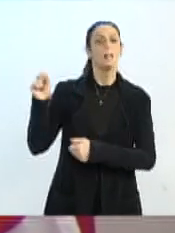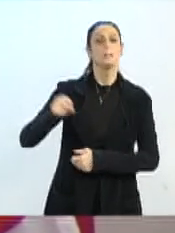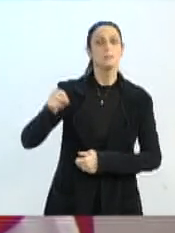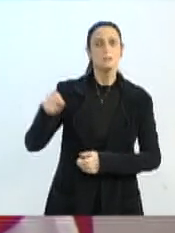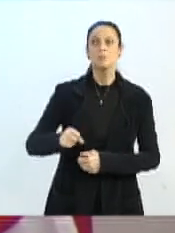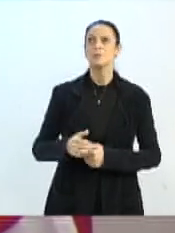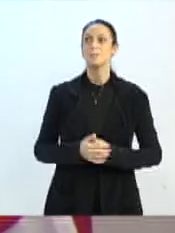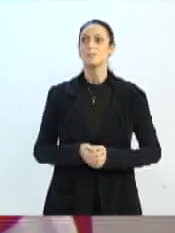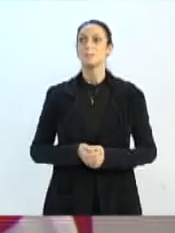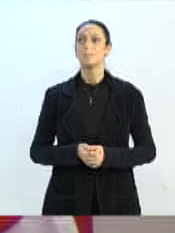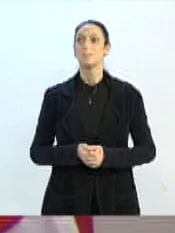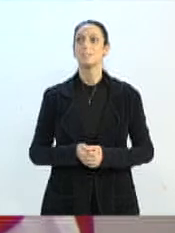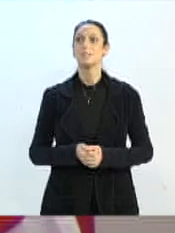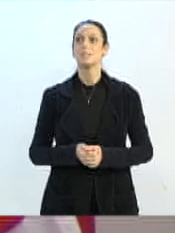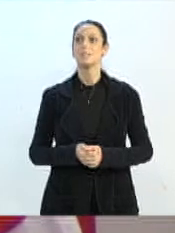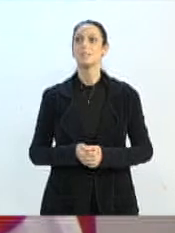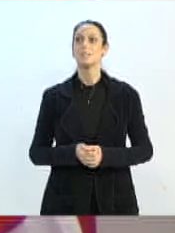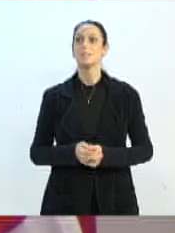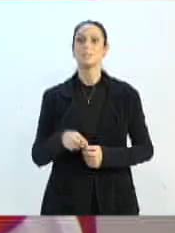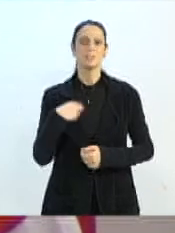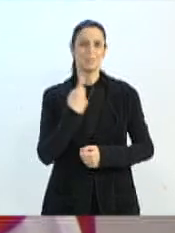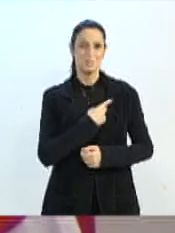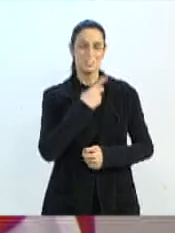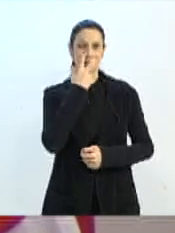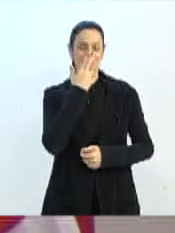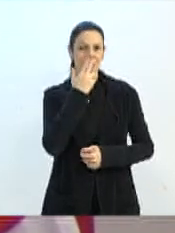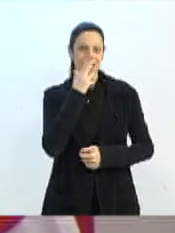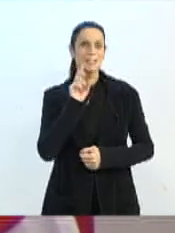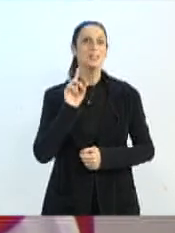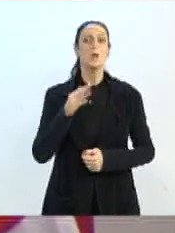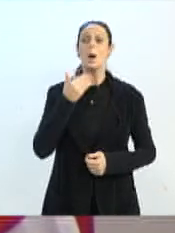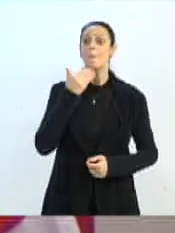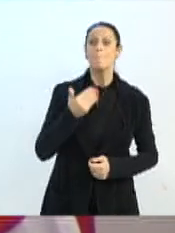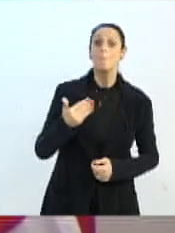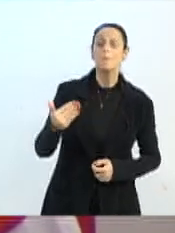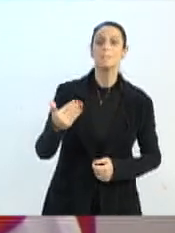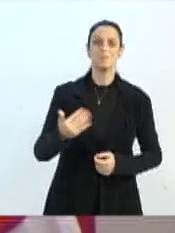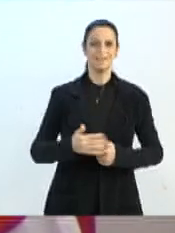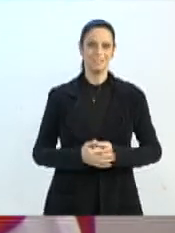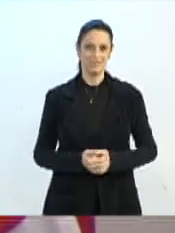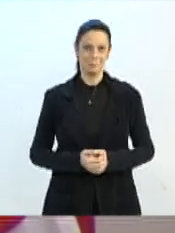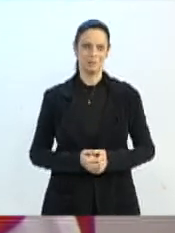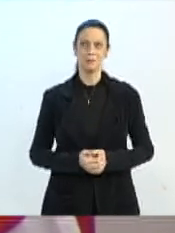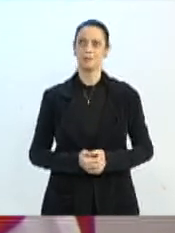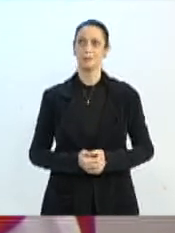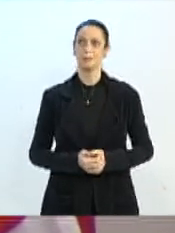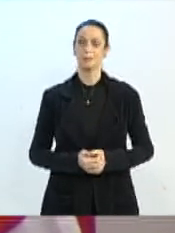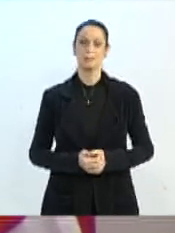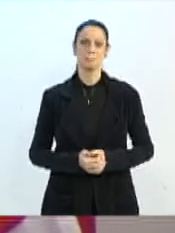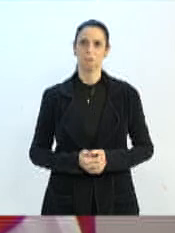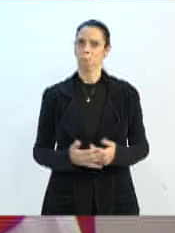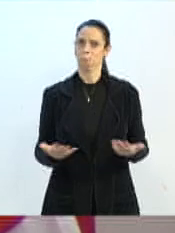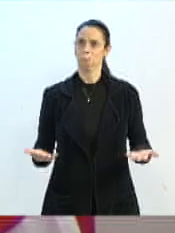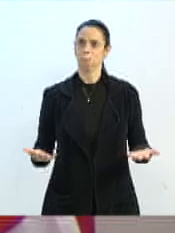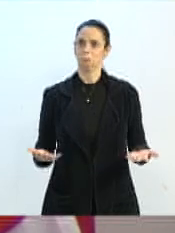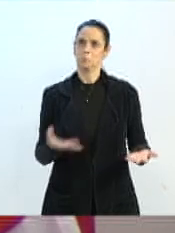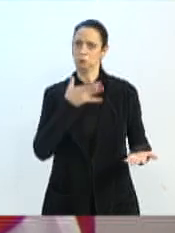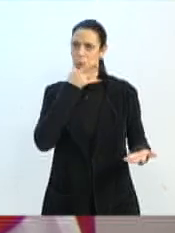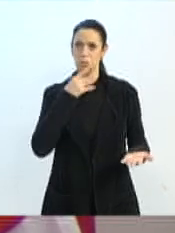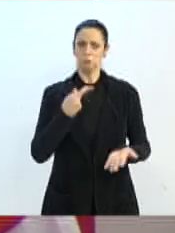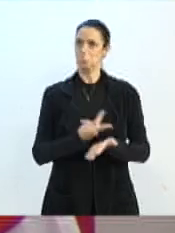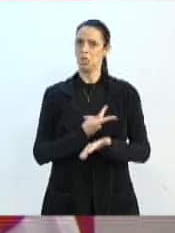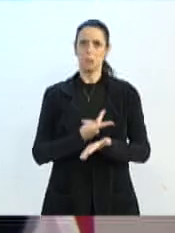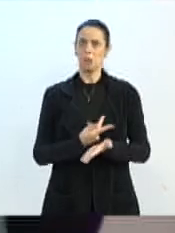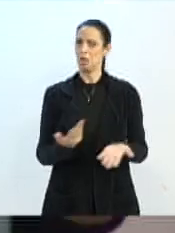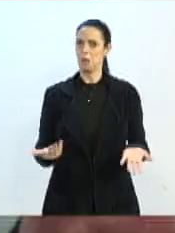a gente está fazendo um reforço. É um pedido, né? Então, a gente também não vê nada demais, enquanto vereador, se a gente não puder